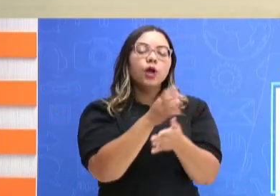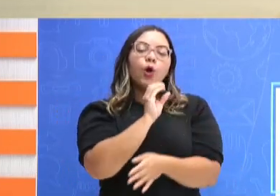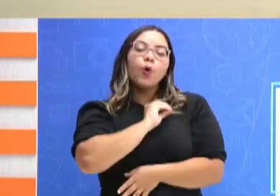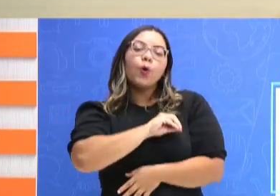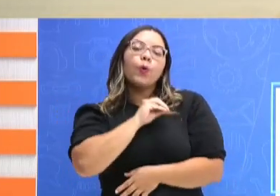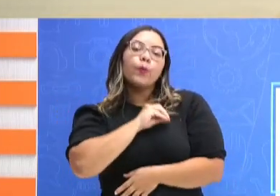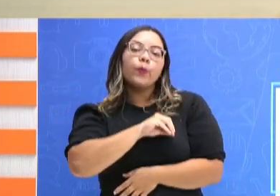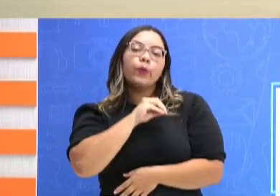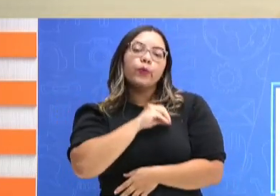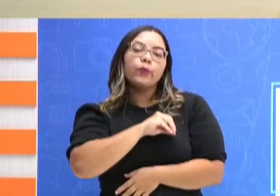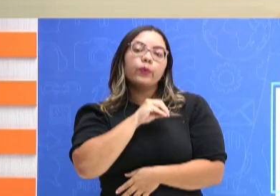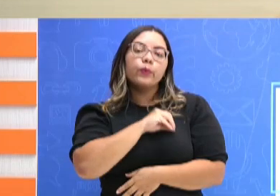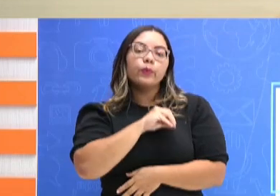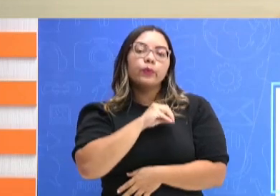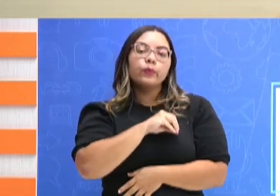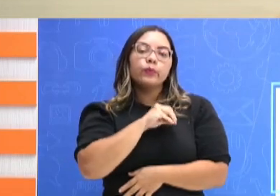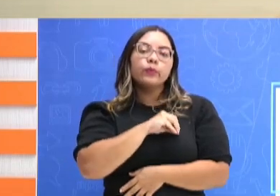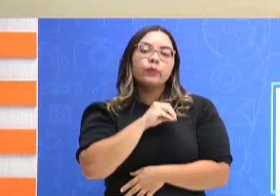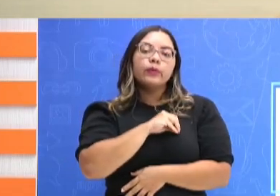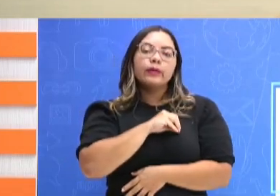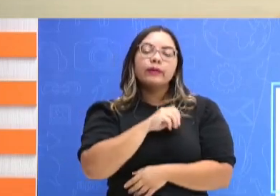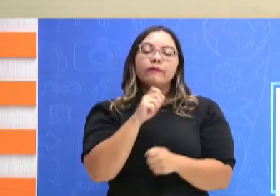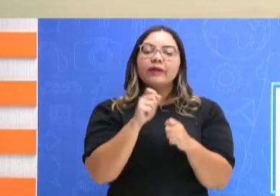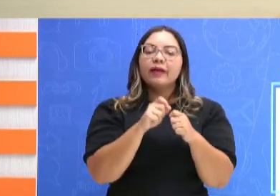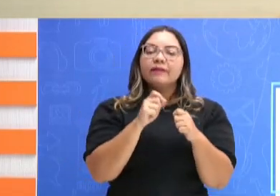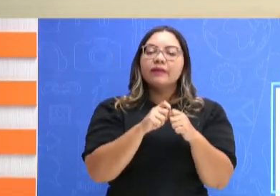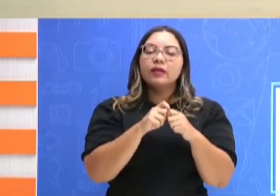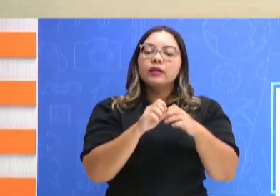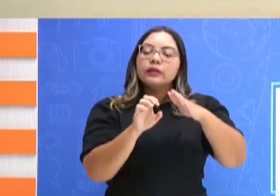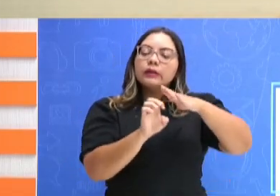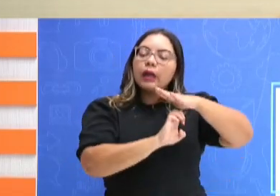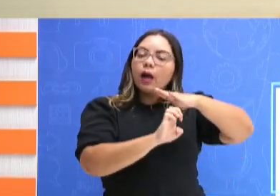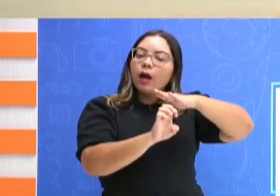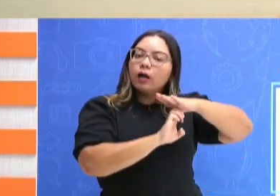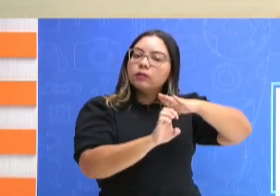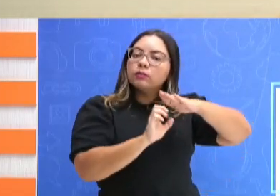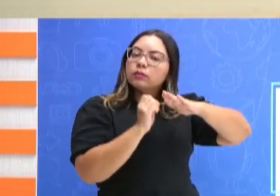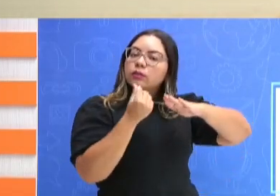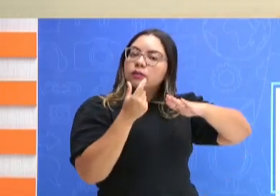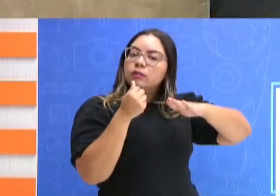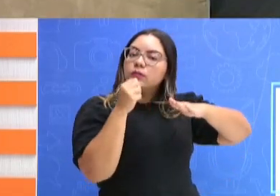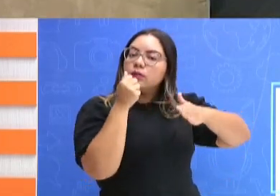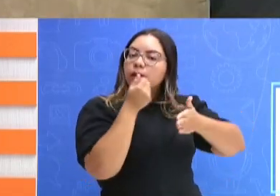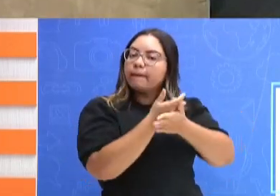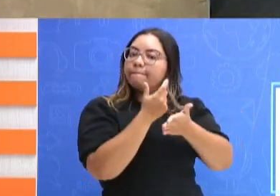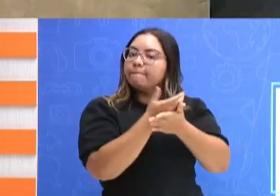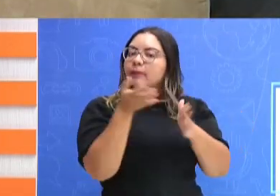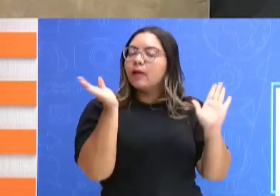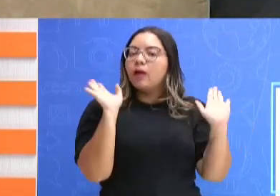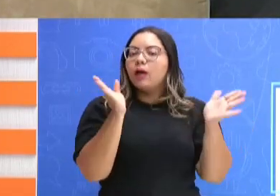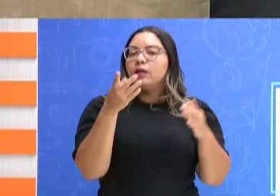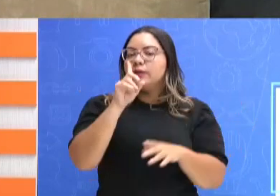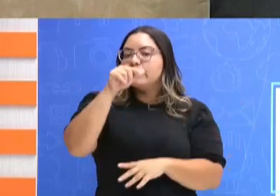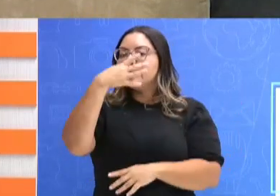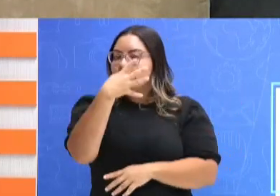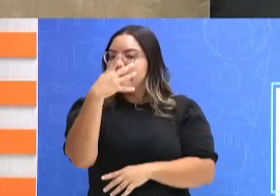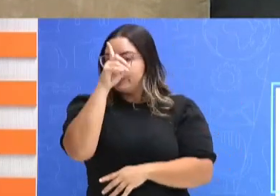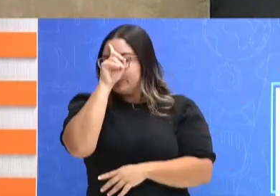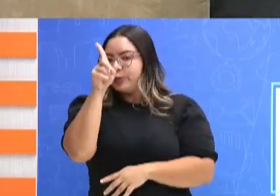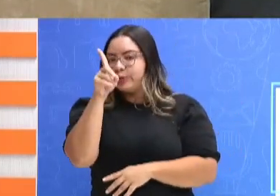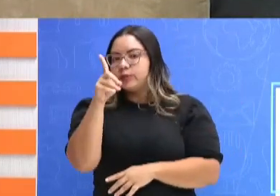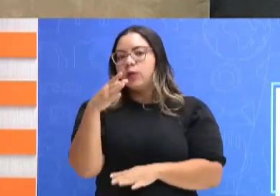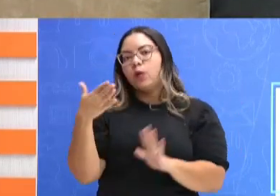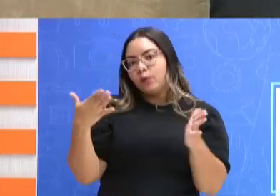do funcionalismo público municipal, injetar dinheiro no comércio de Caxias. Dia 14? Dia 13? E agora, dia daqui 14, a